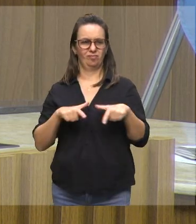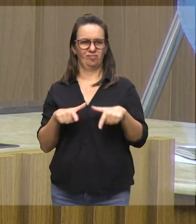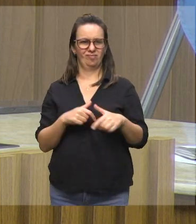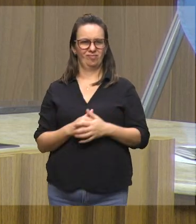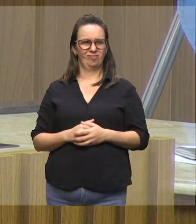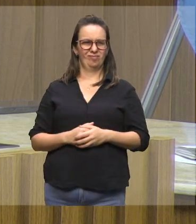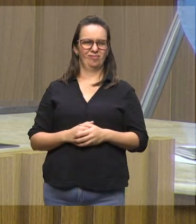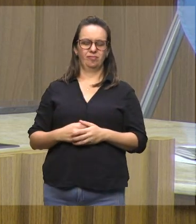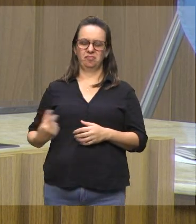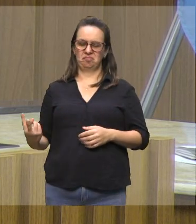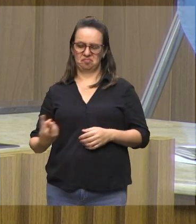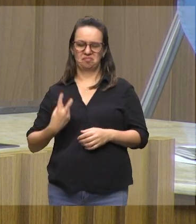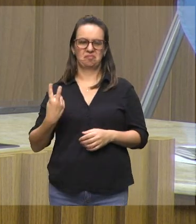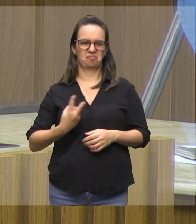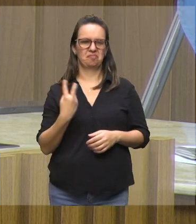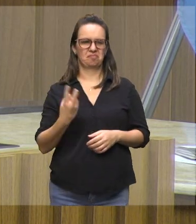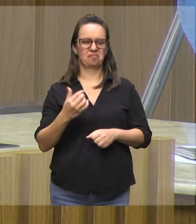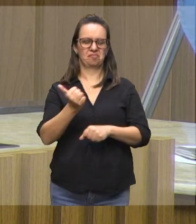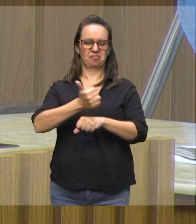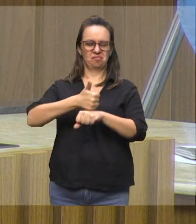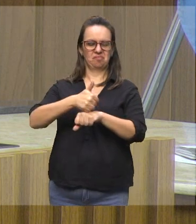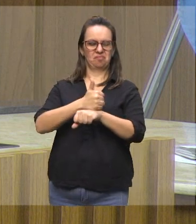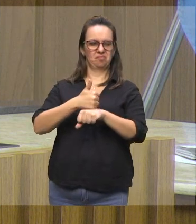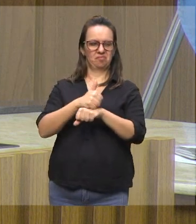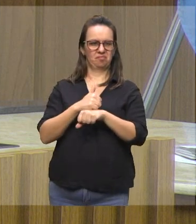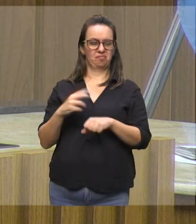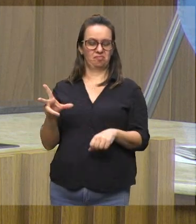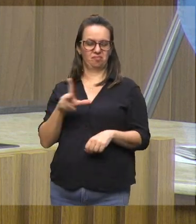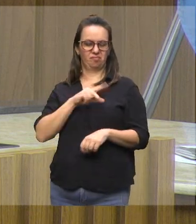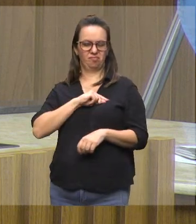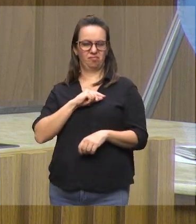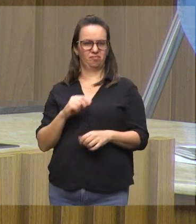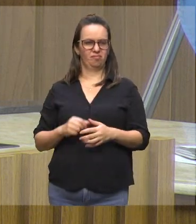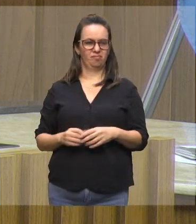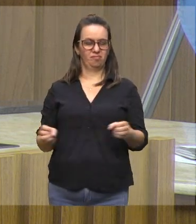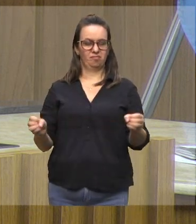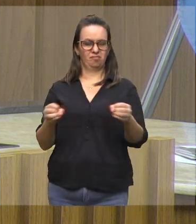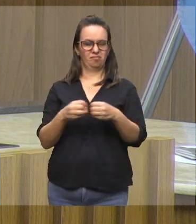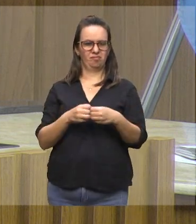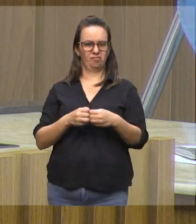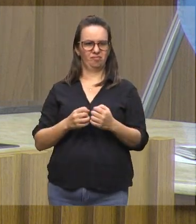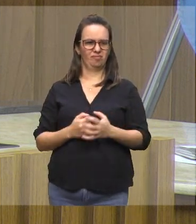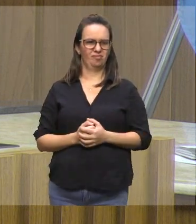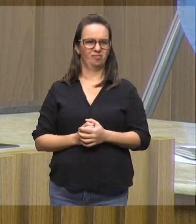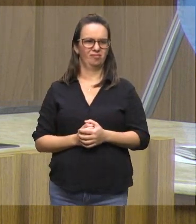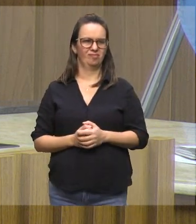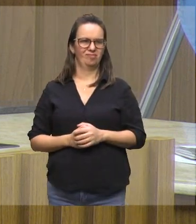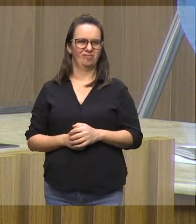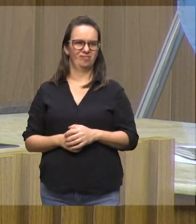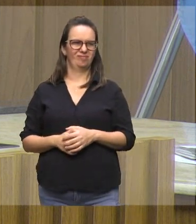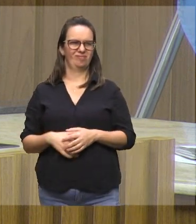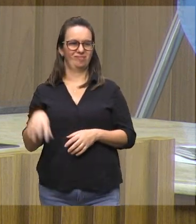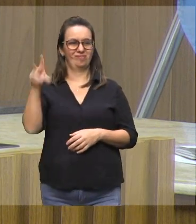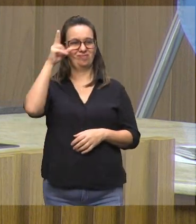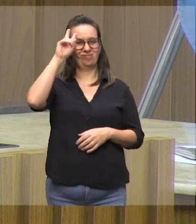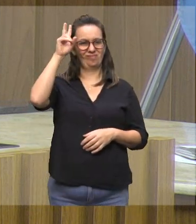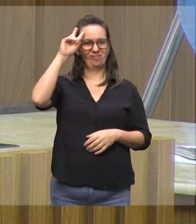que valorizar mesmo esses profissionais. Ok? E também, eu me lembrei há pouco